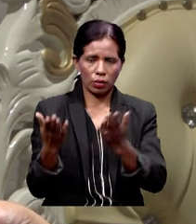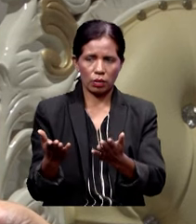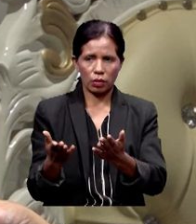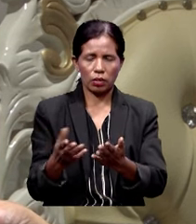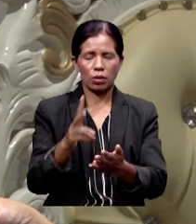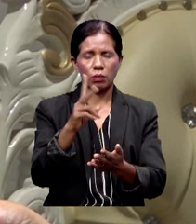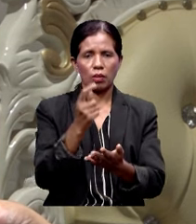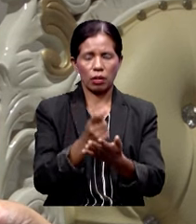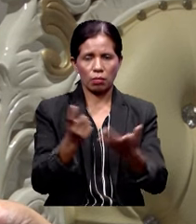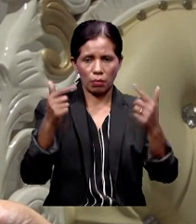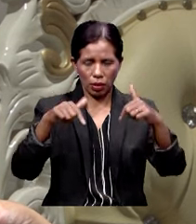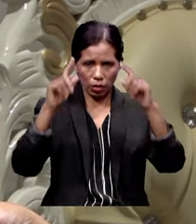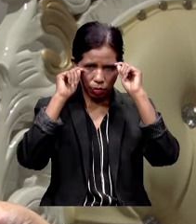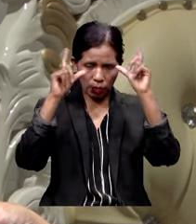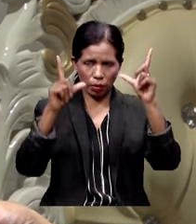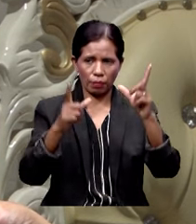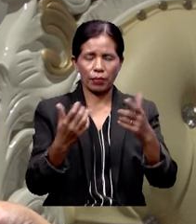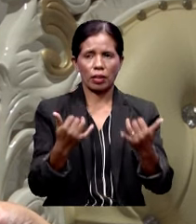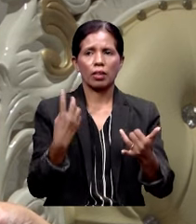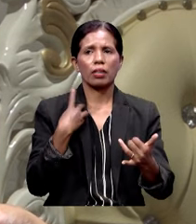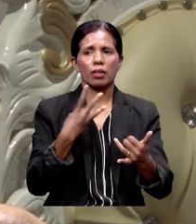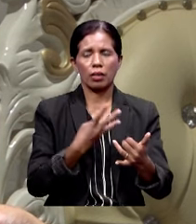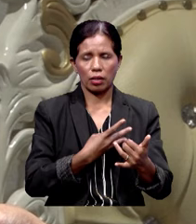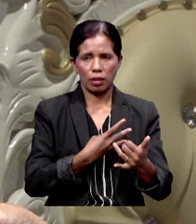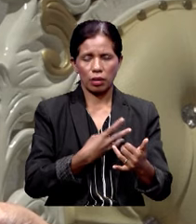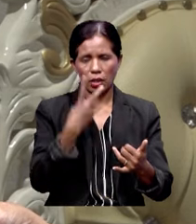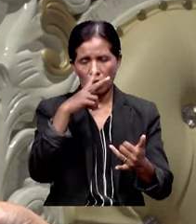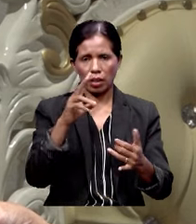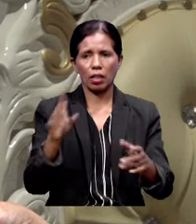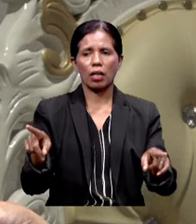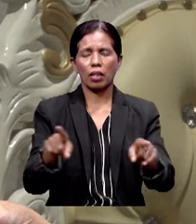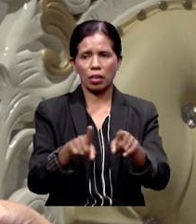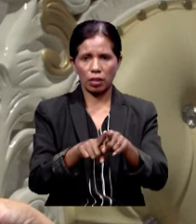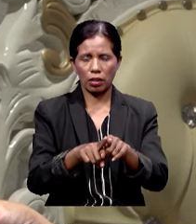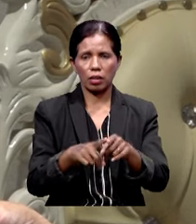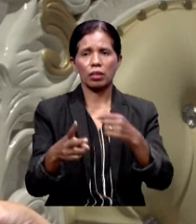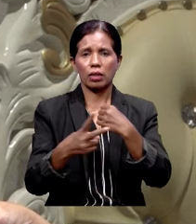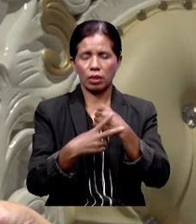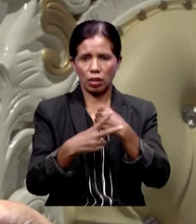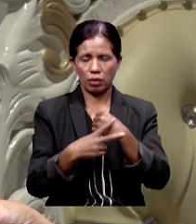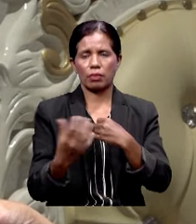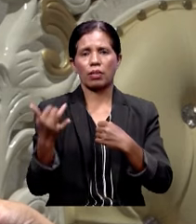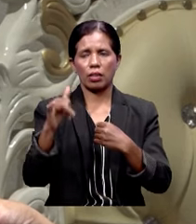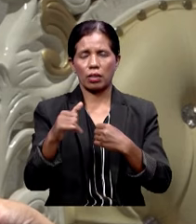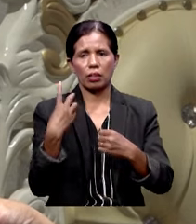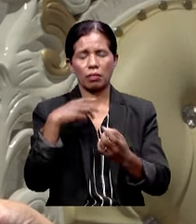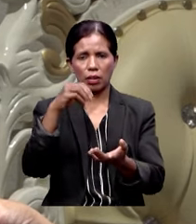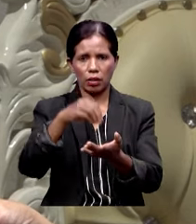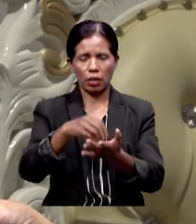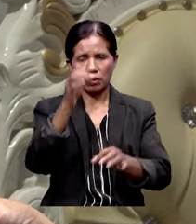2000 ton ladas nebe ita nema kita se hare hare sang reserva stok ida parlo ne ita bele garanti na